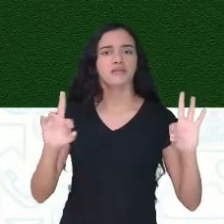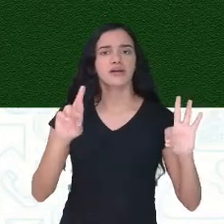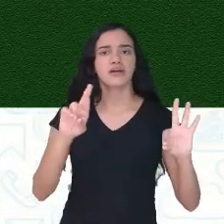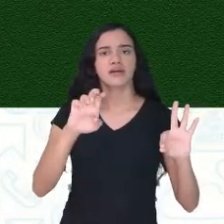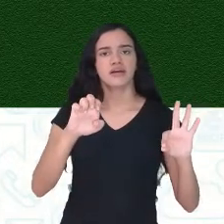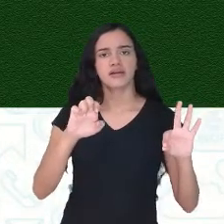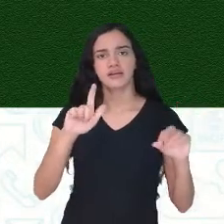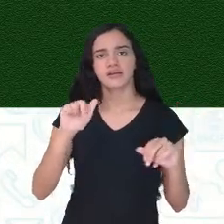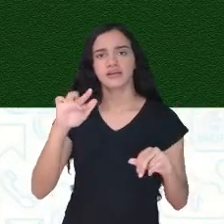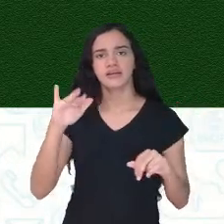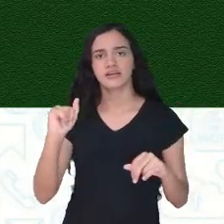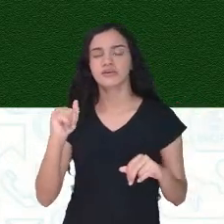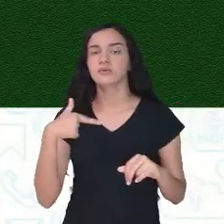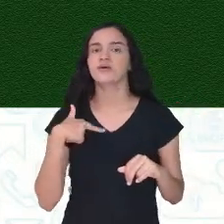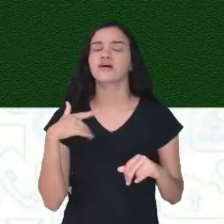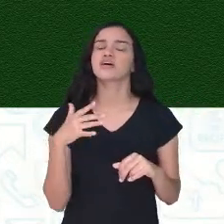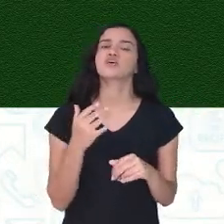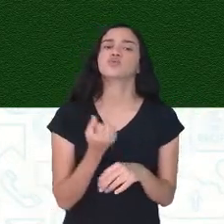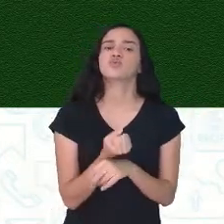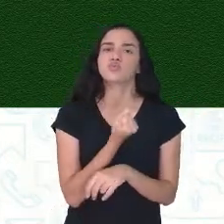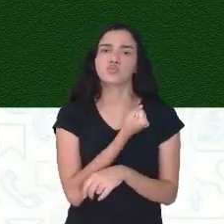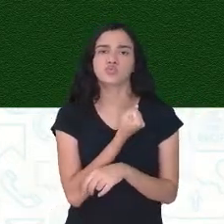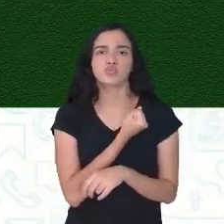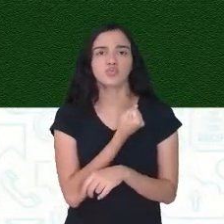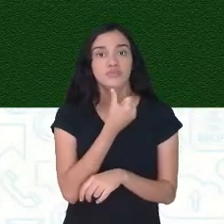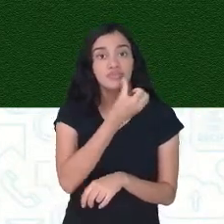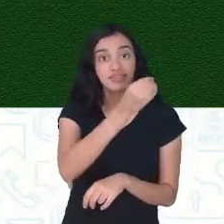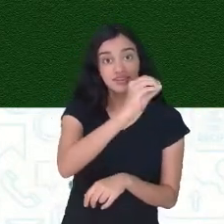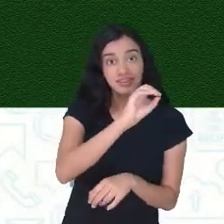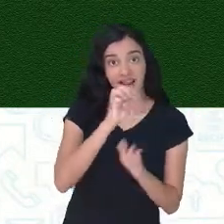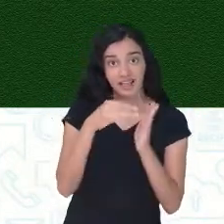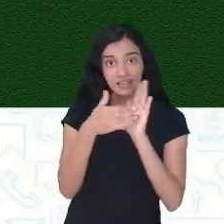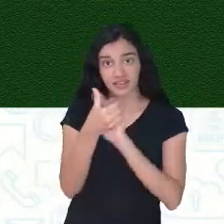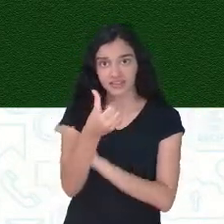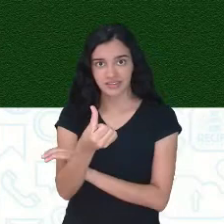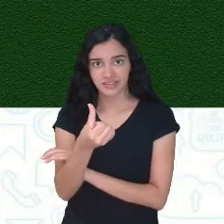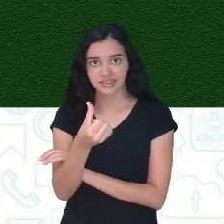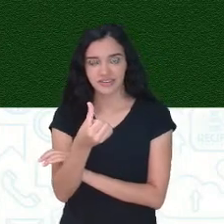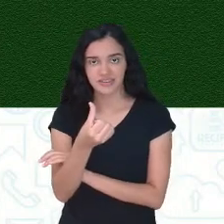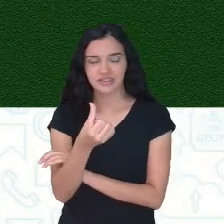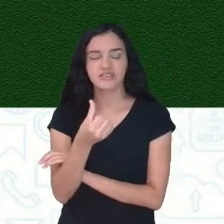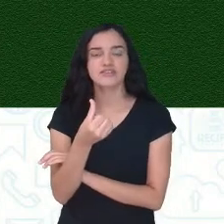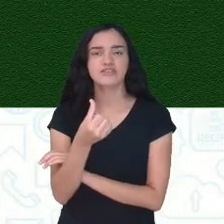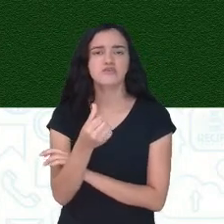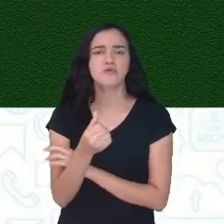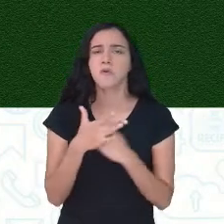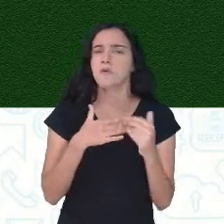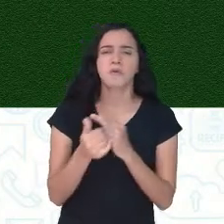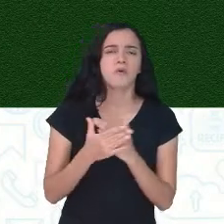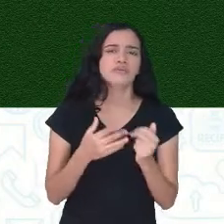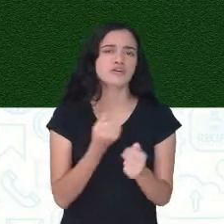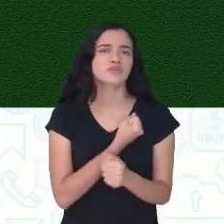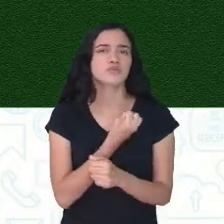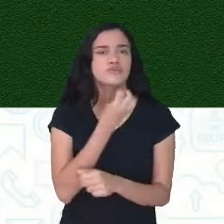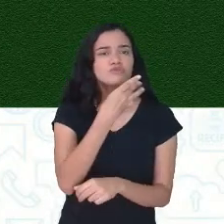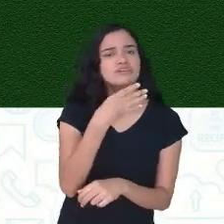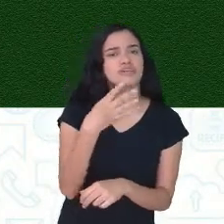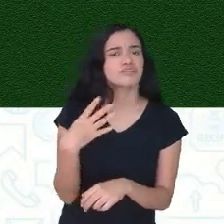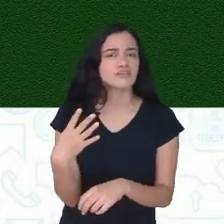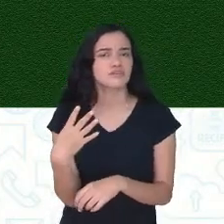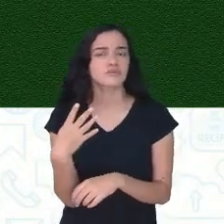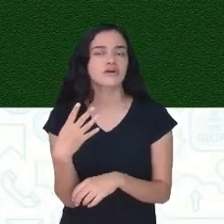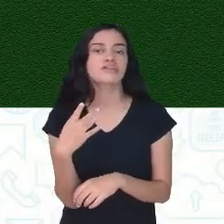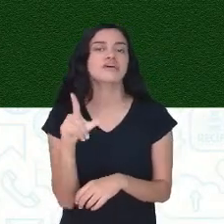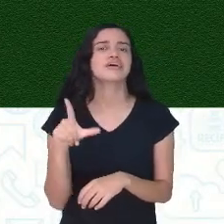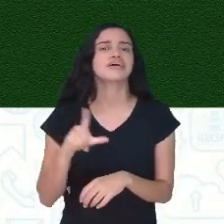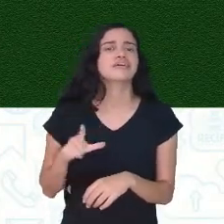que eu coloquei os números inteiros de 0 a 6, e entre o número inteiro, qualquer um, pega o 3 e o 4, tem